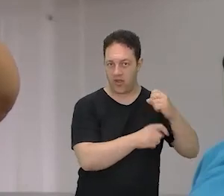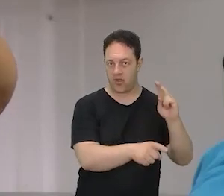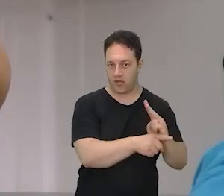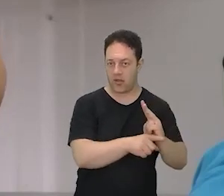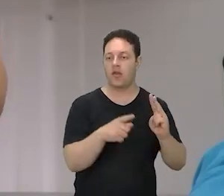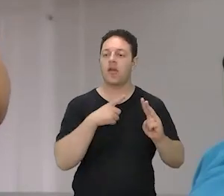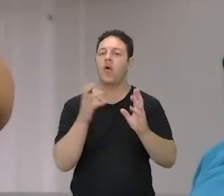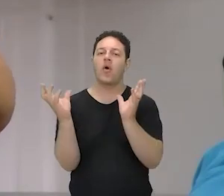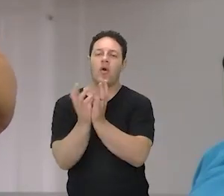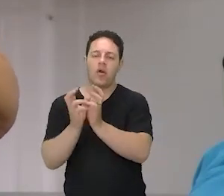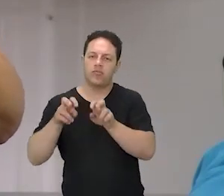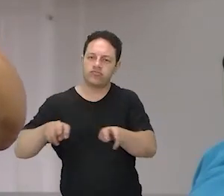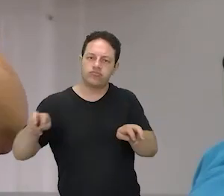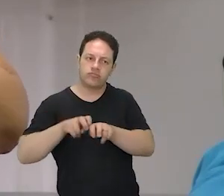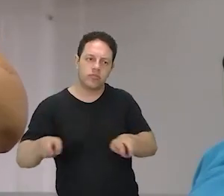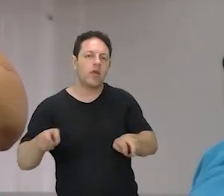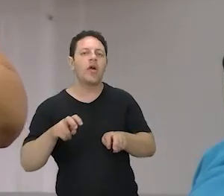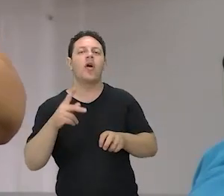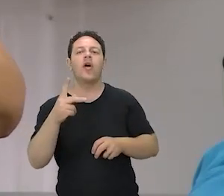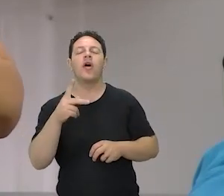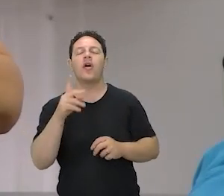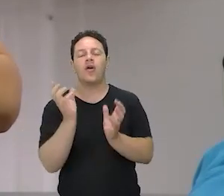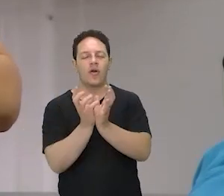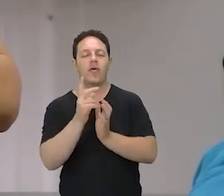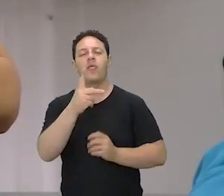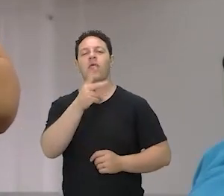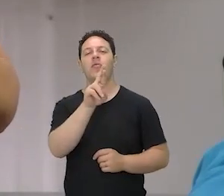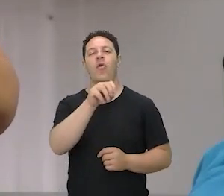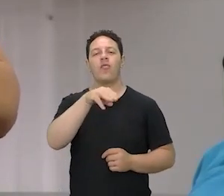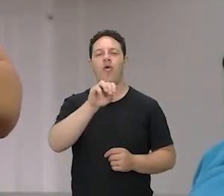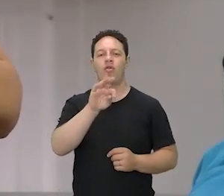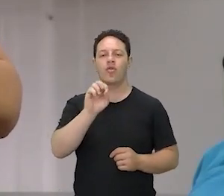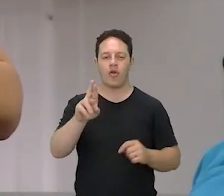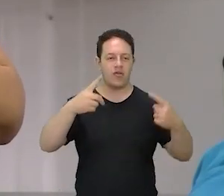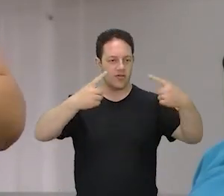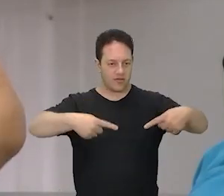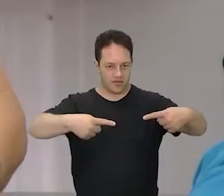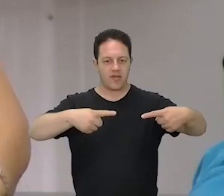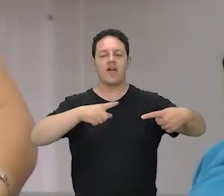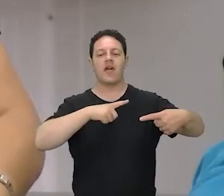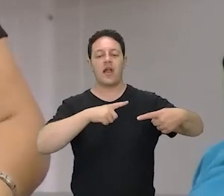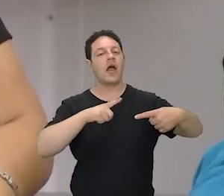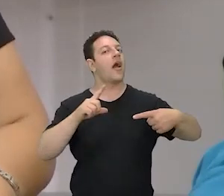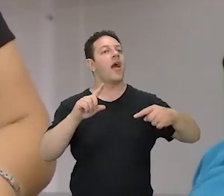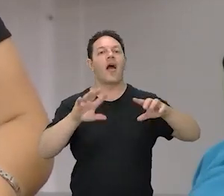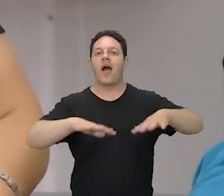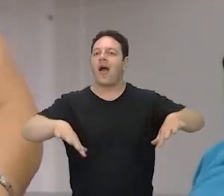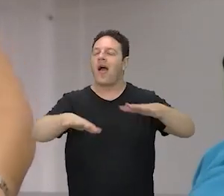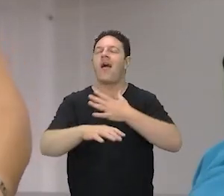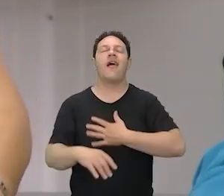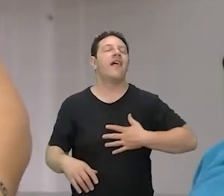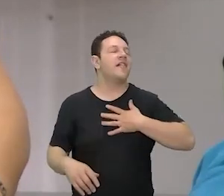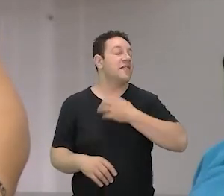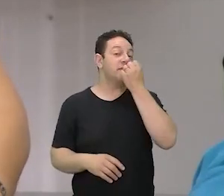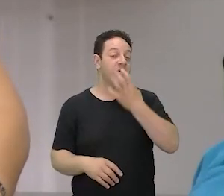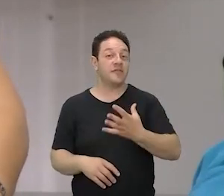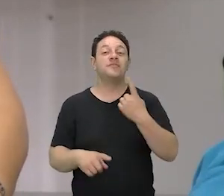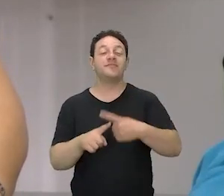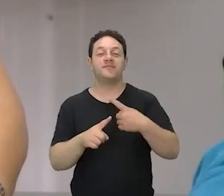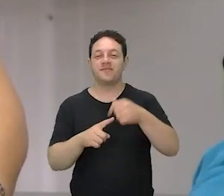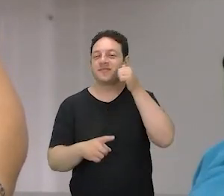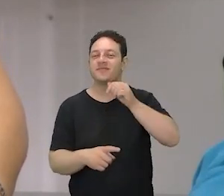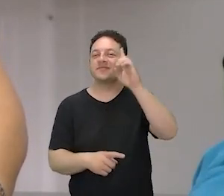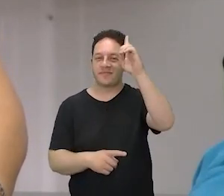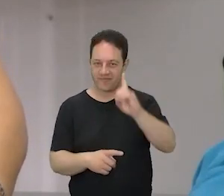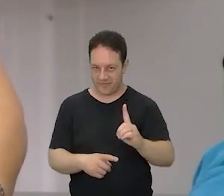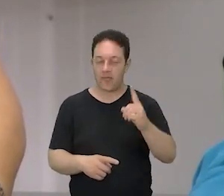assim, e os meninos adoraram. E como que a gente... Porque a dona Maria José, a nossa diretora, ela tem, uma